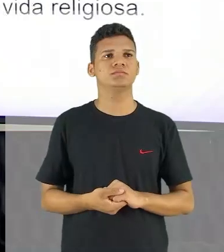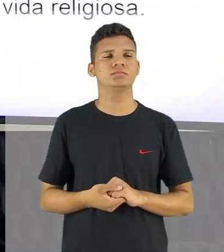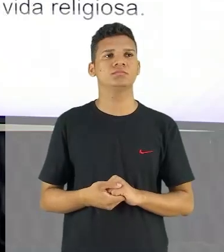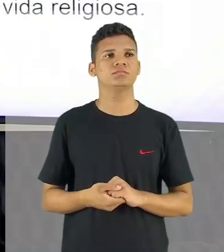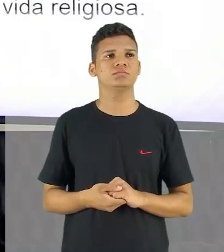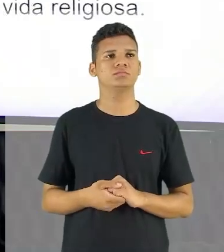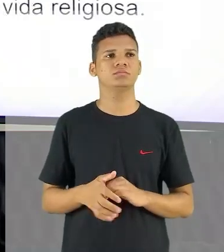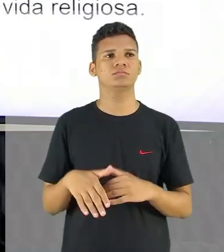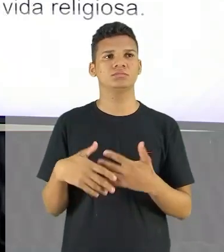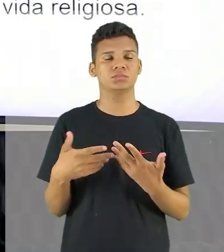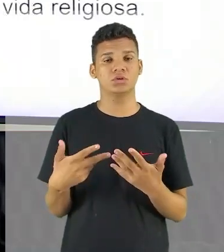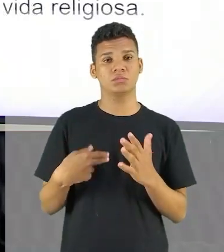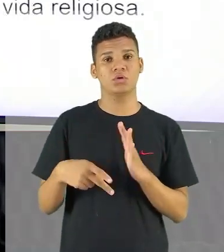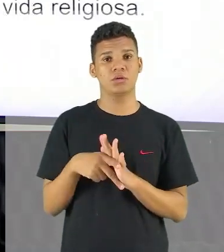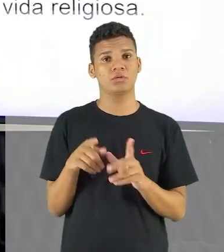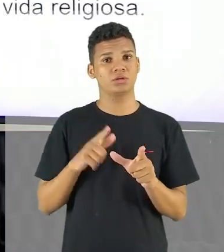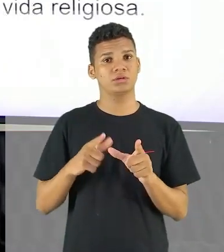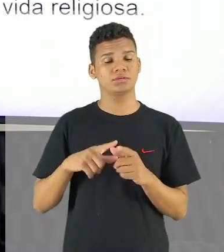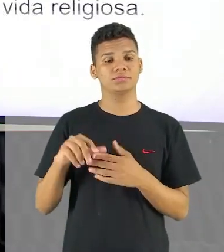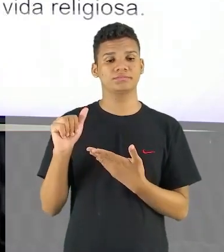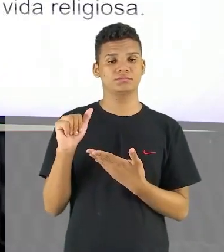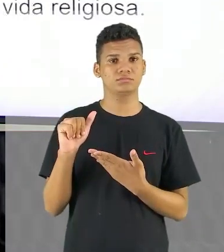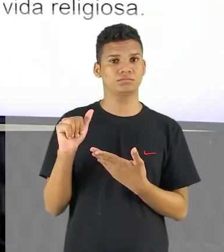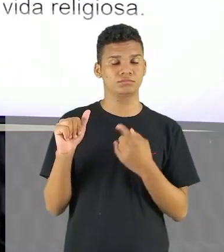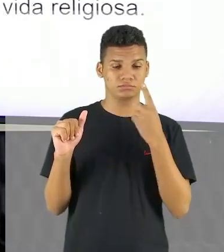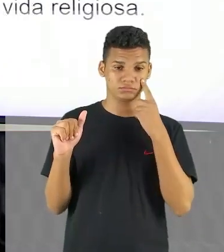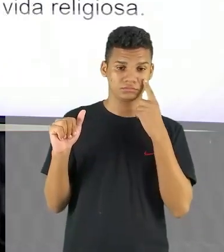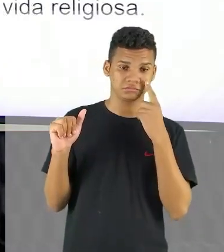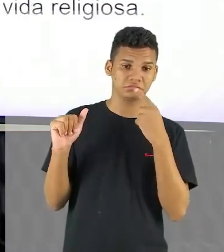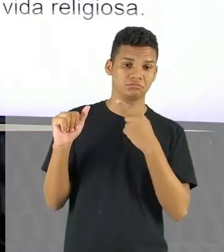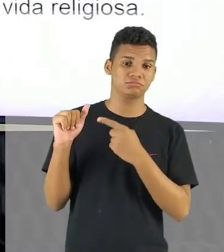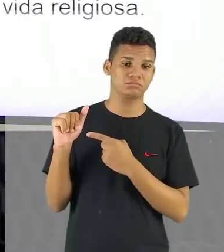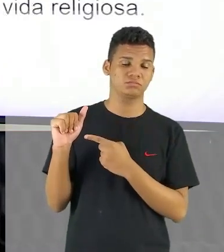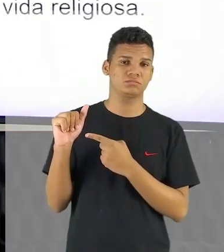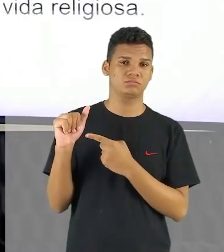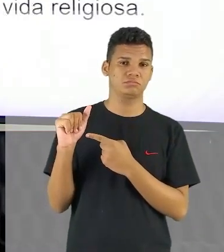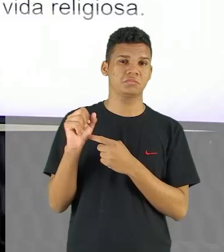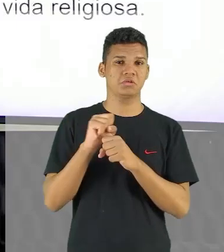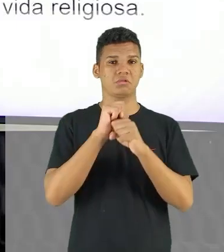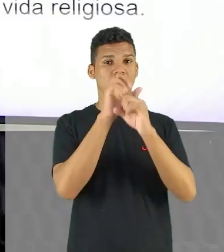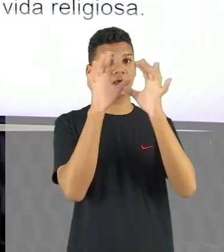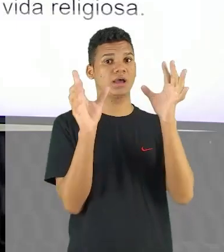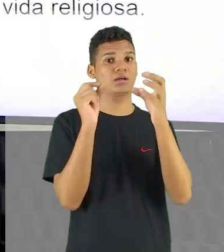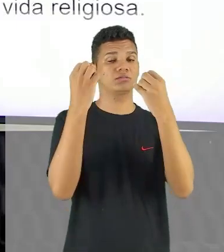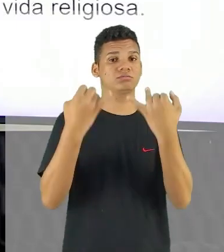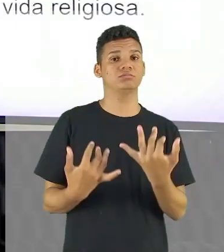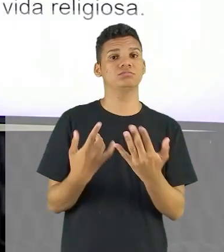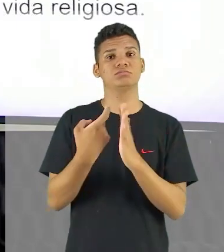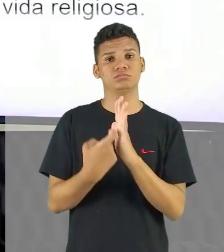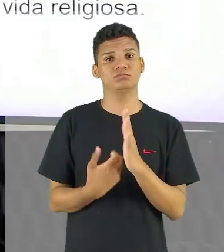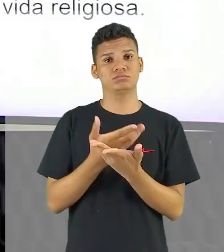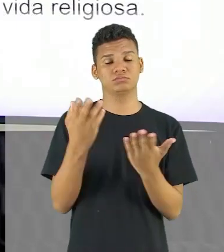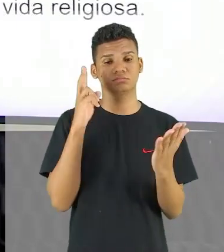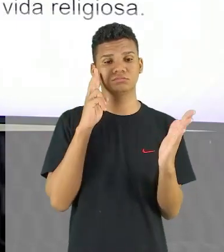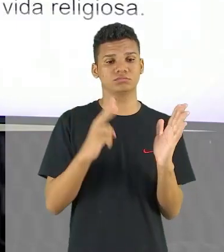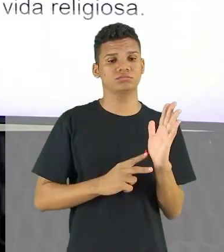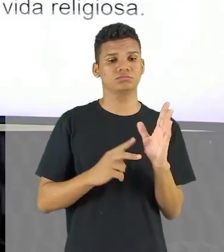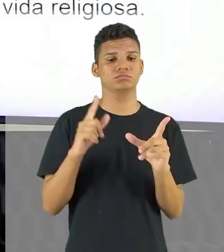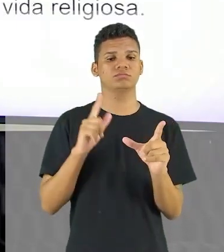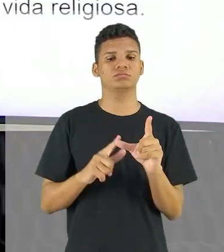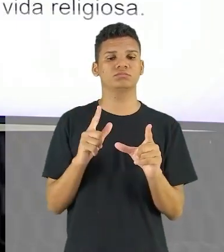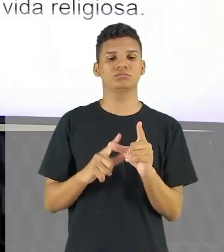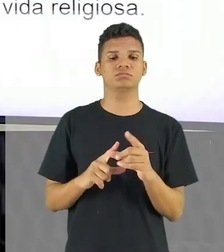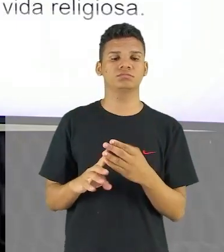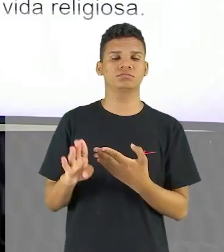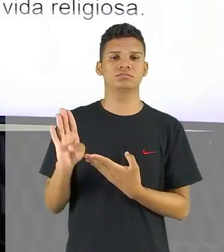a condição social da mulher. É isso que está claro aí nesse trecho que você leu? O exercício